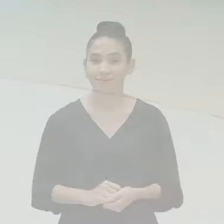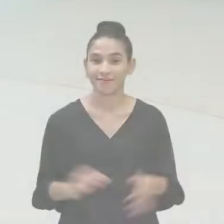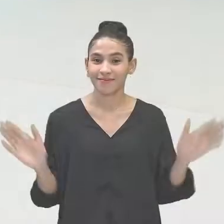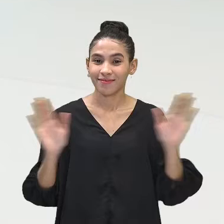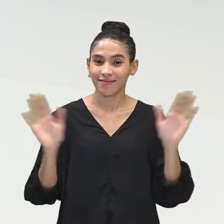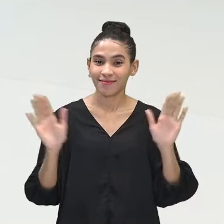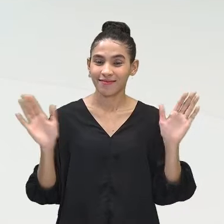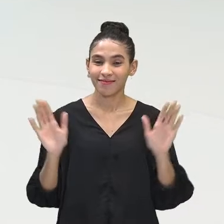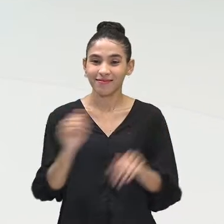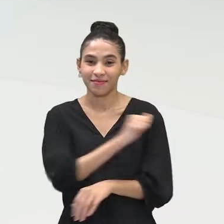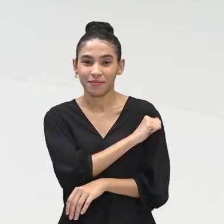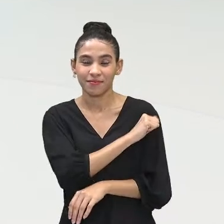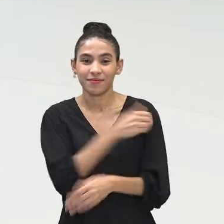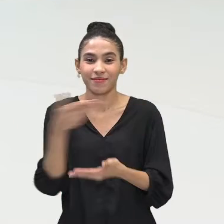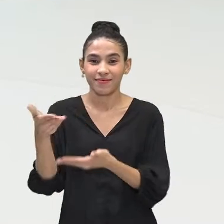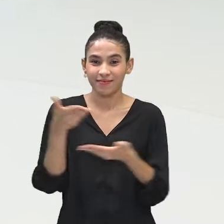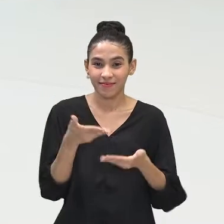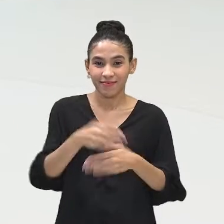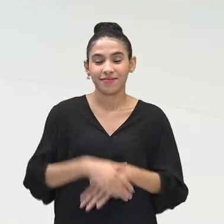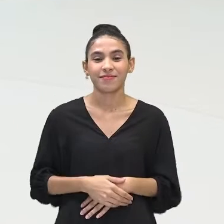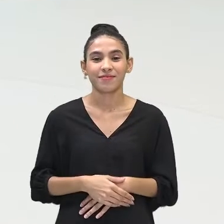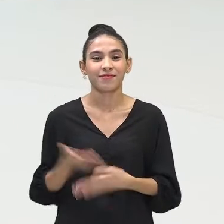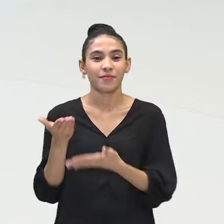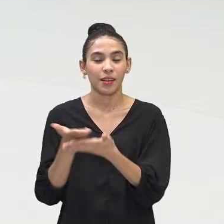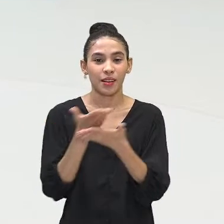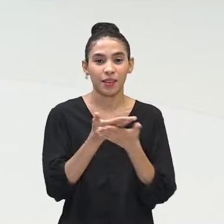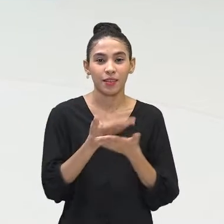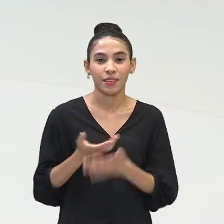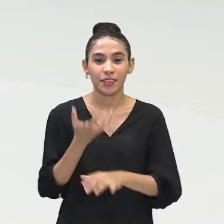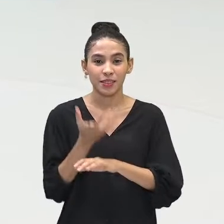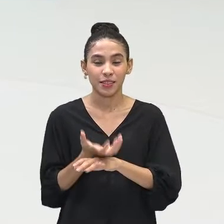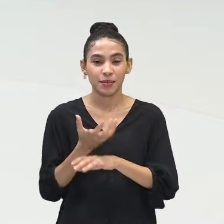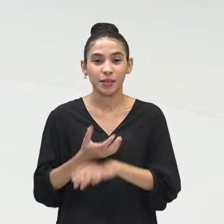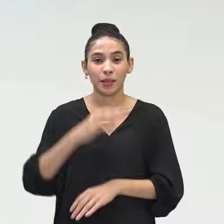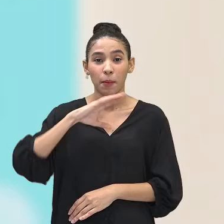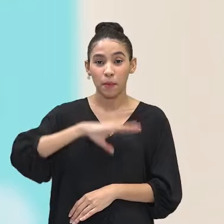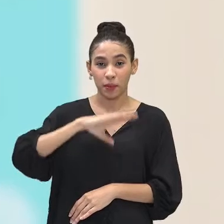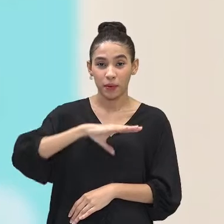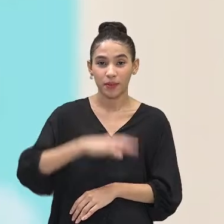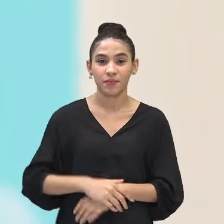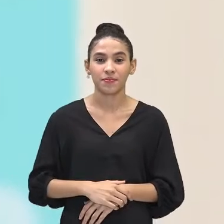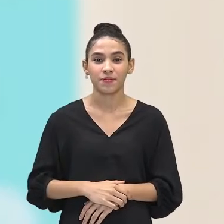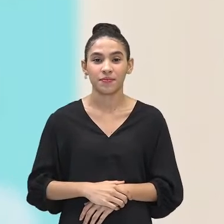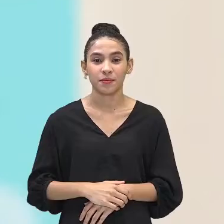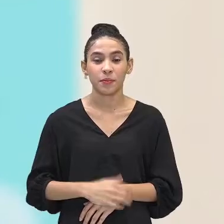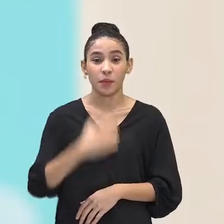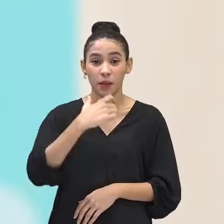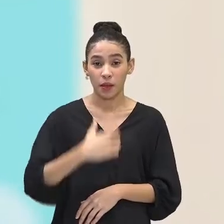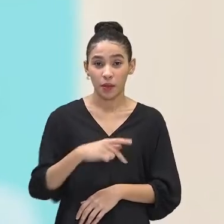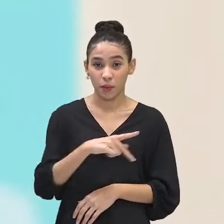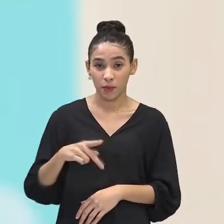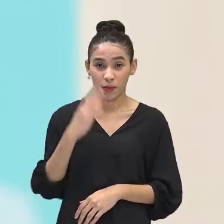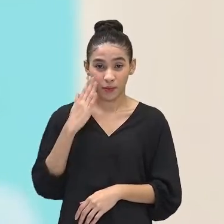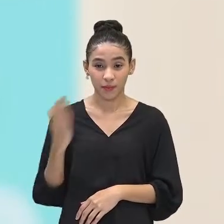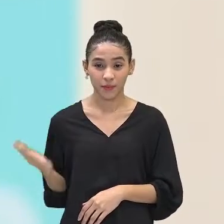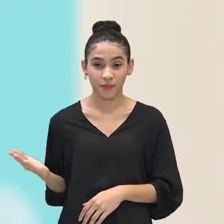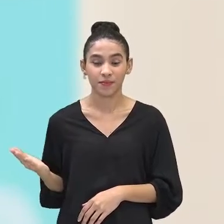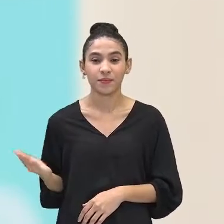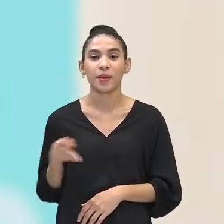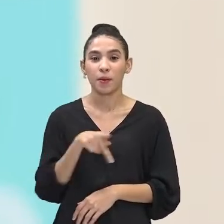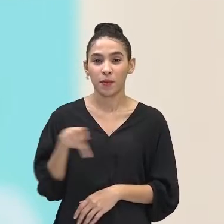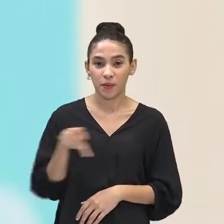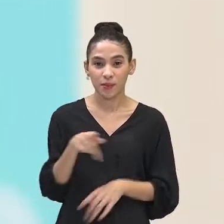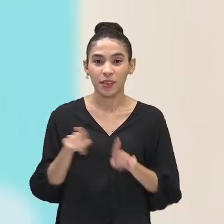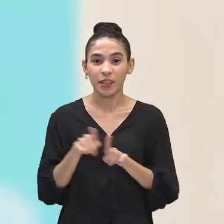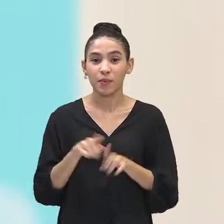Olá, alunos! Sejam bem-vindos a mais uma aula de língua portuguesa. Eu sou Milena Marães, professora de